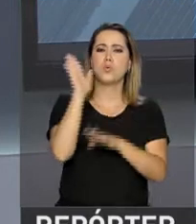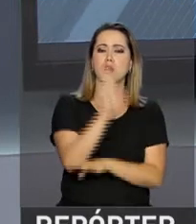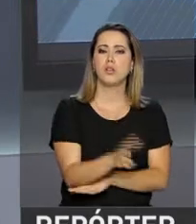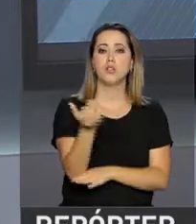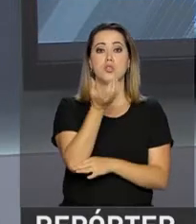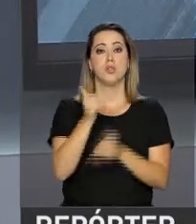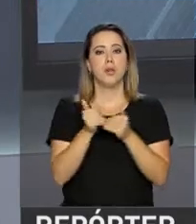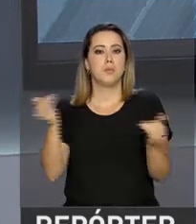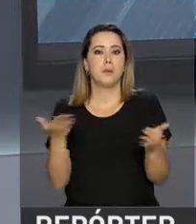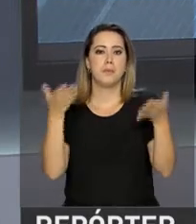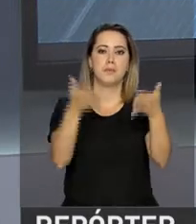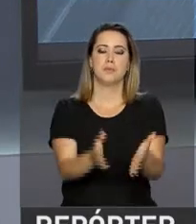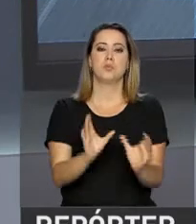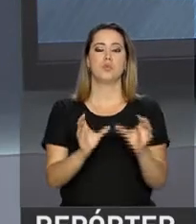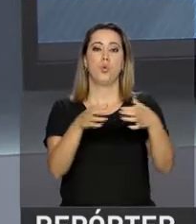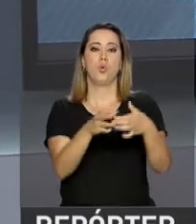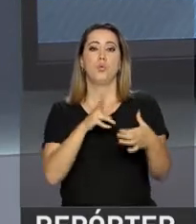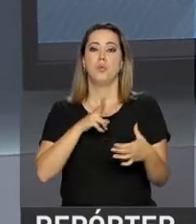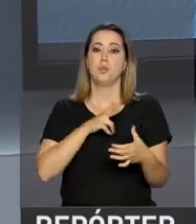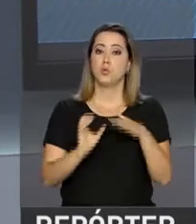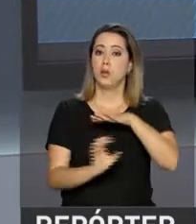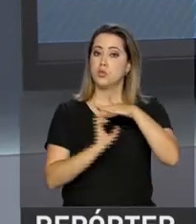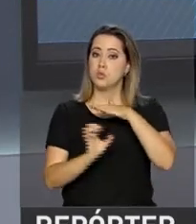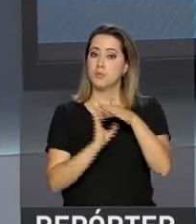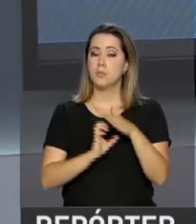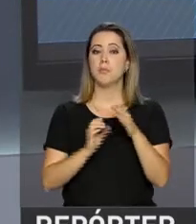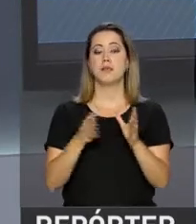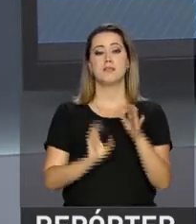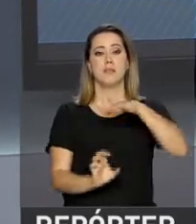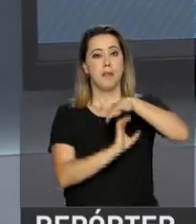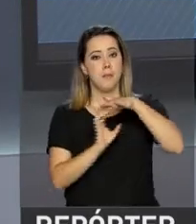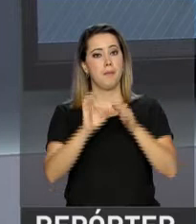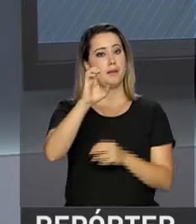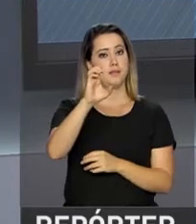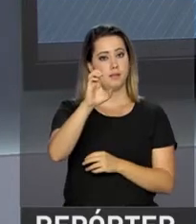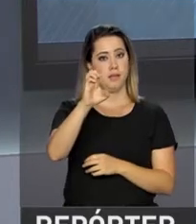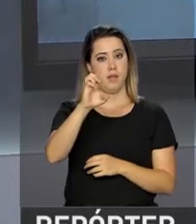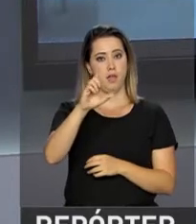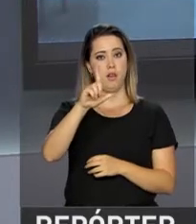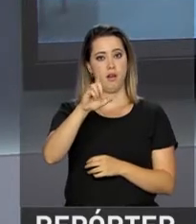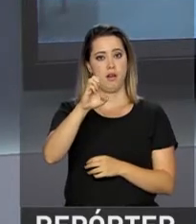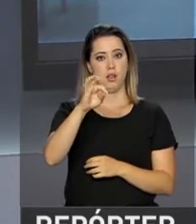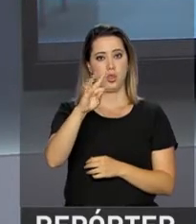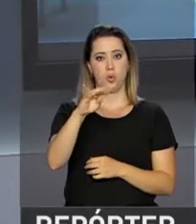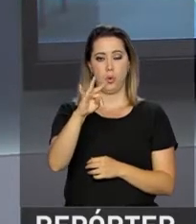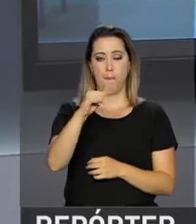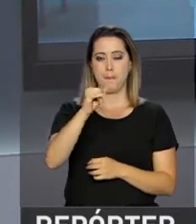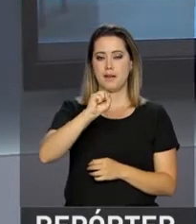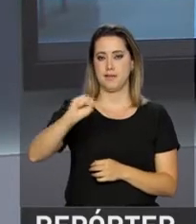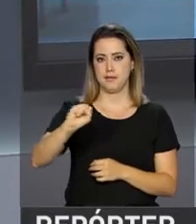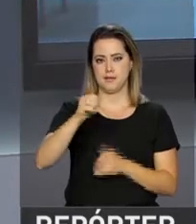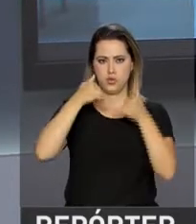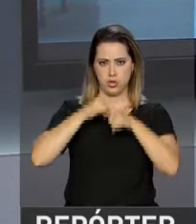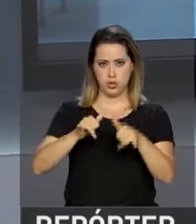que quer ampliar a participação da iniciativa privada na Eletrobras. Quem tem mais informações ao vivo é o repórter Paulo La